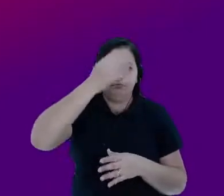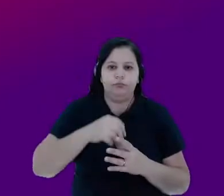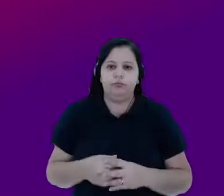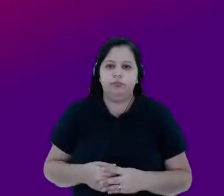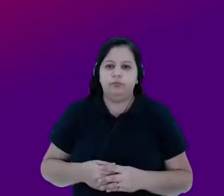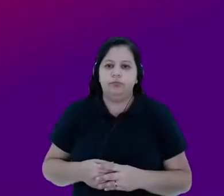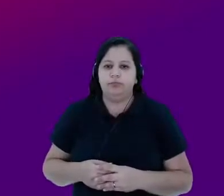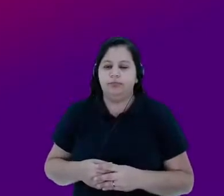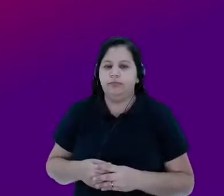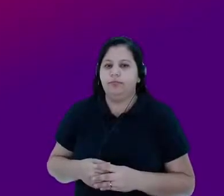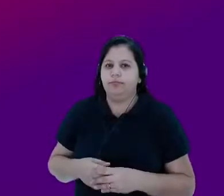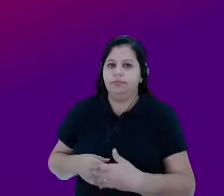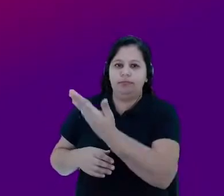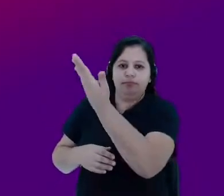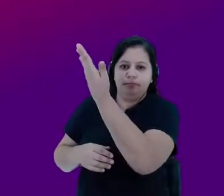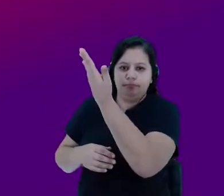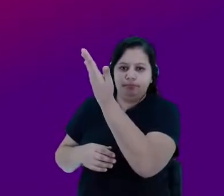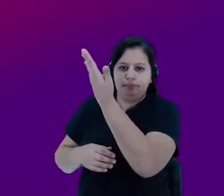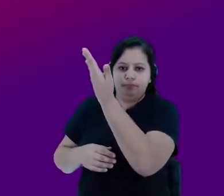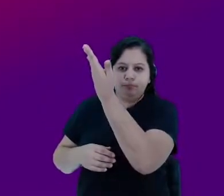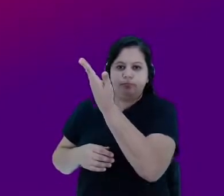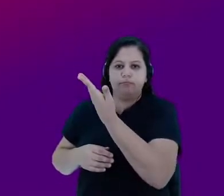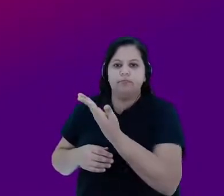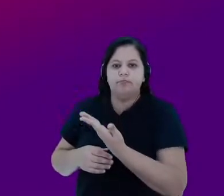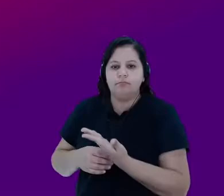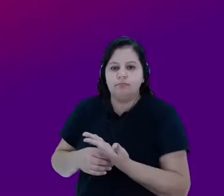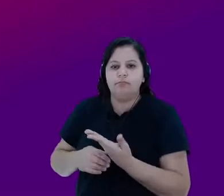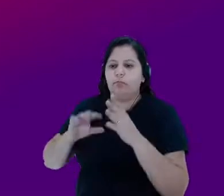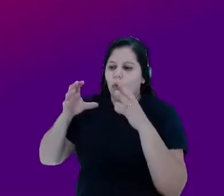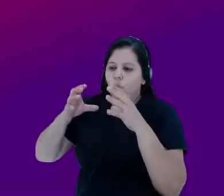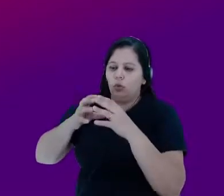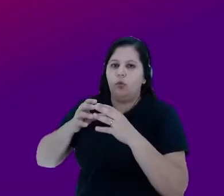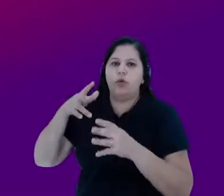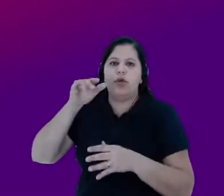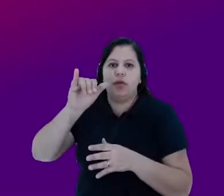digitação, geração Y e alfa, né? Então, a